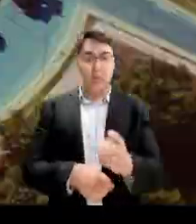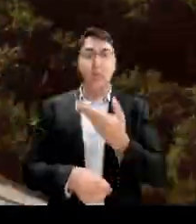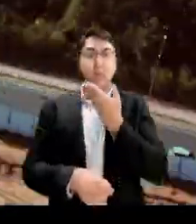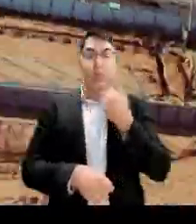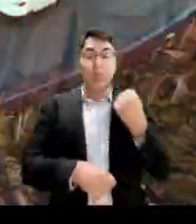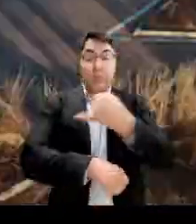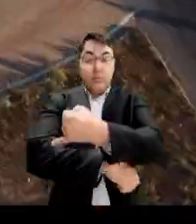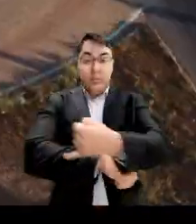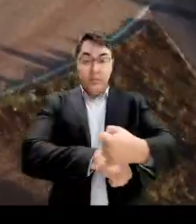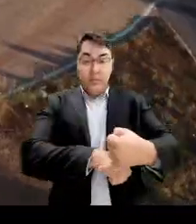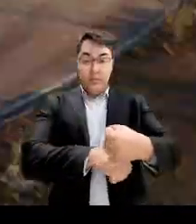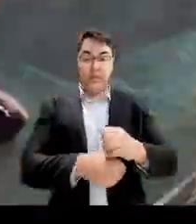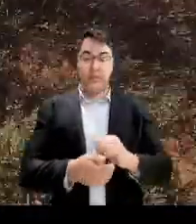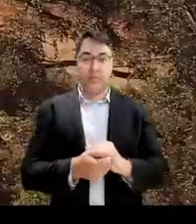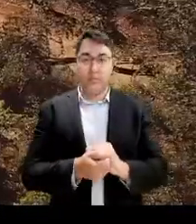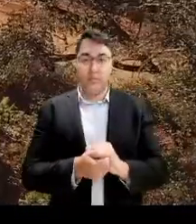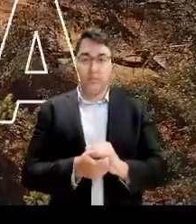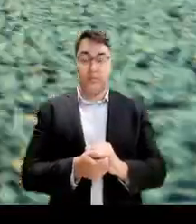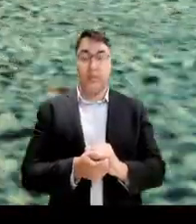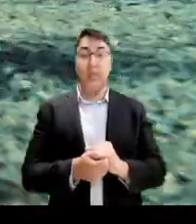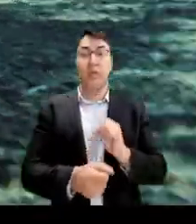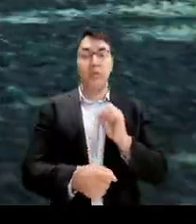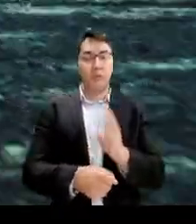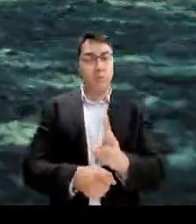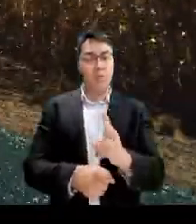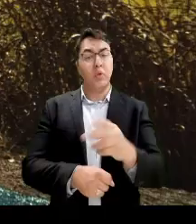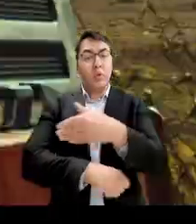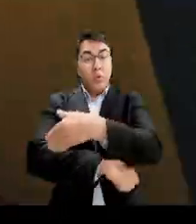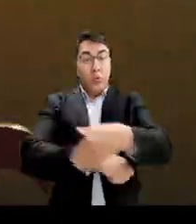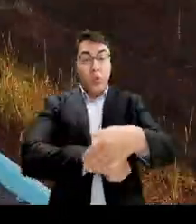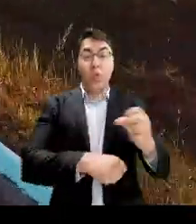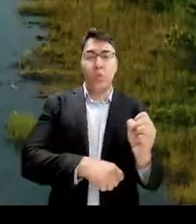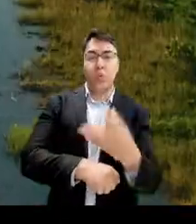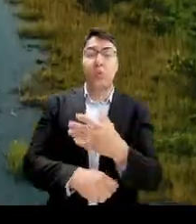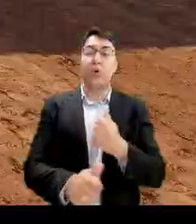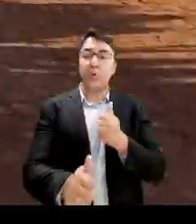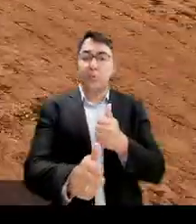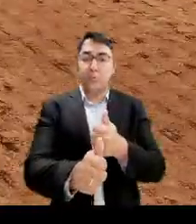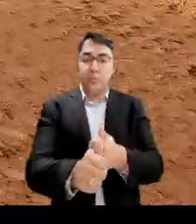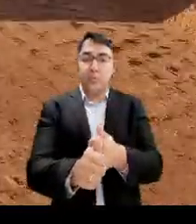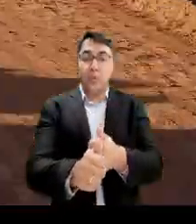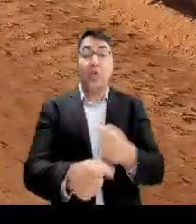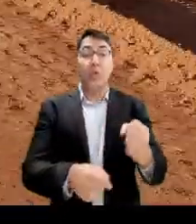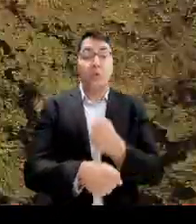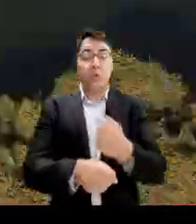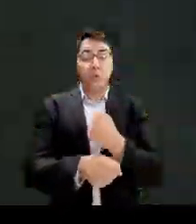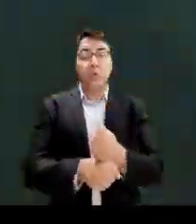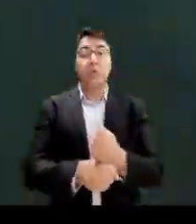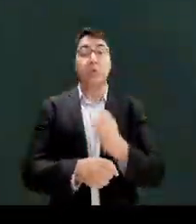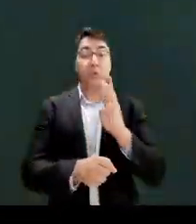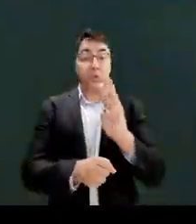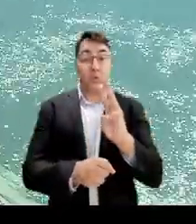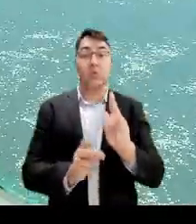Mato Grosso é o estado que não para de melhorar a infraestrutura, não para de entregar asfalto novo e de encurtar